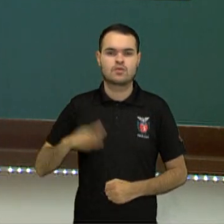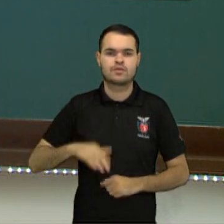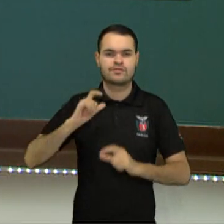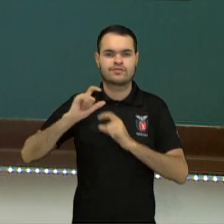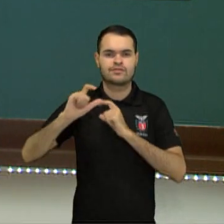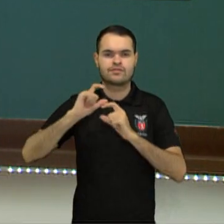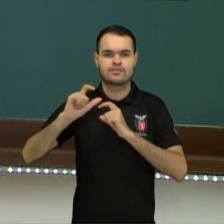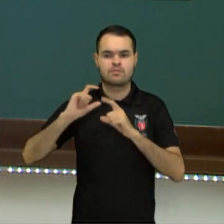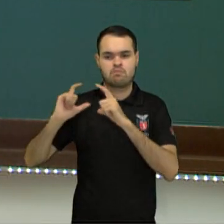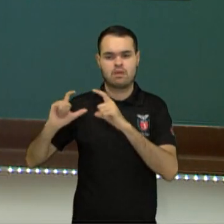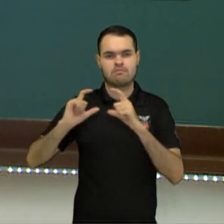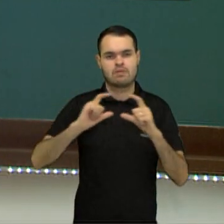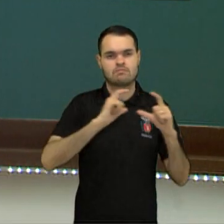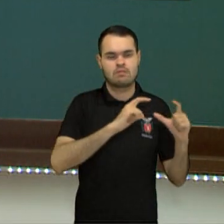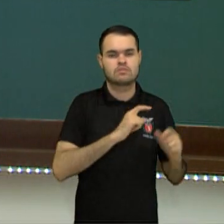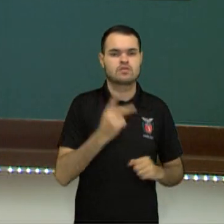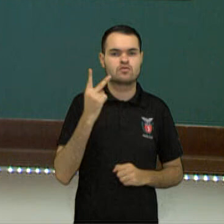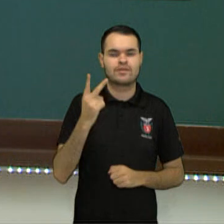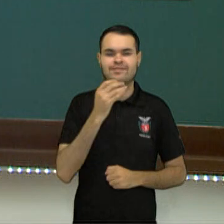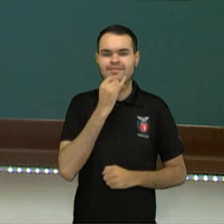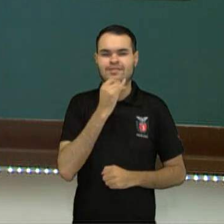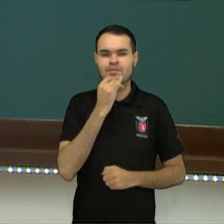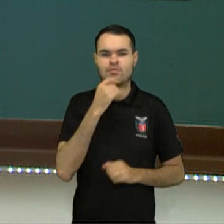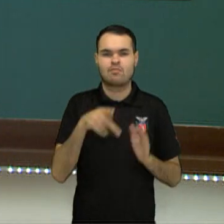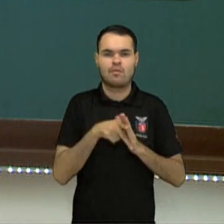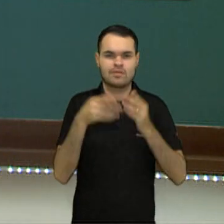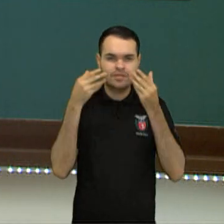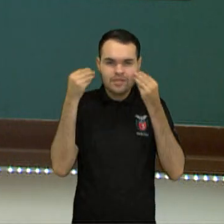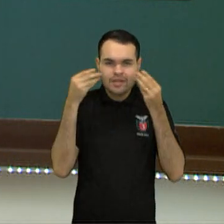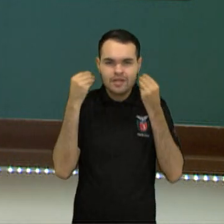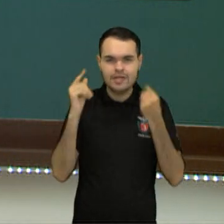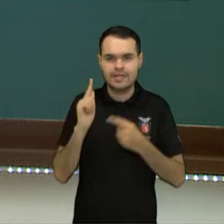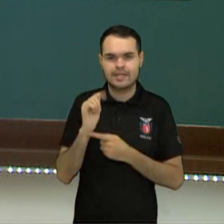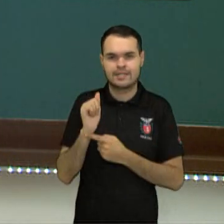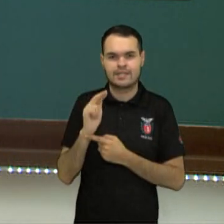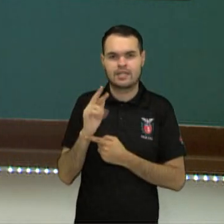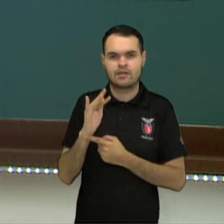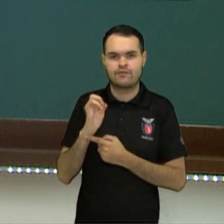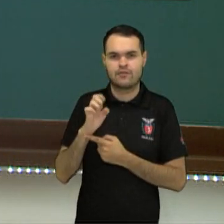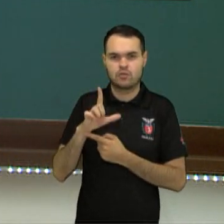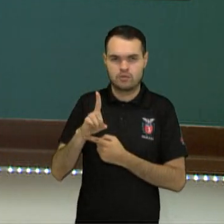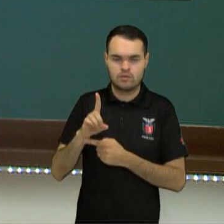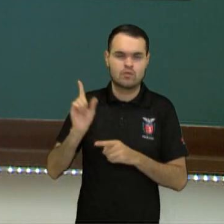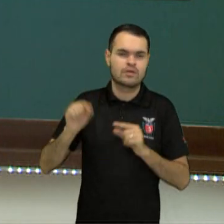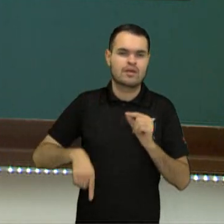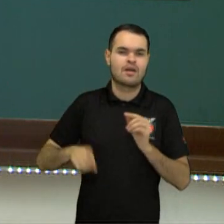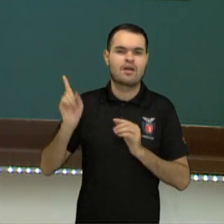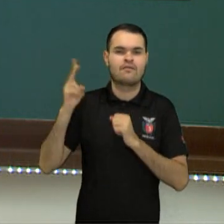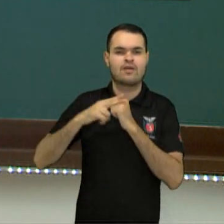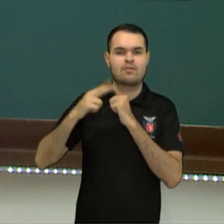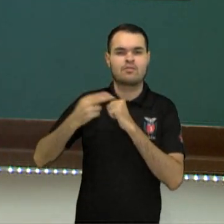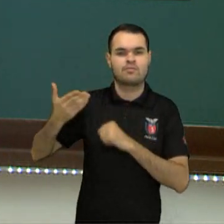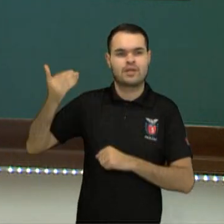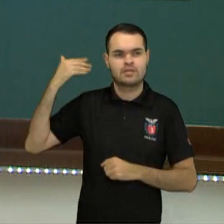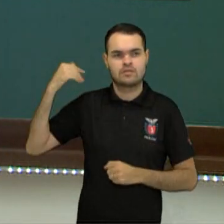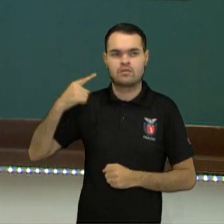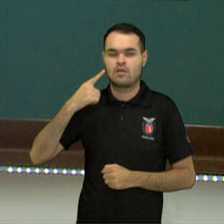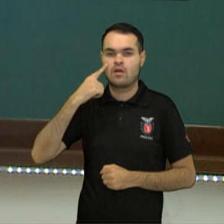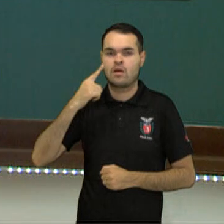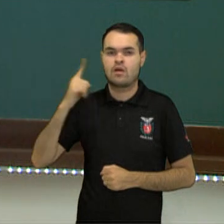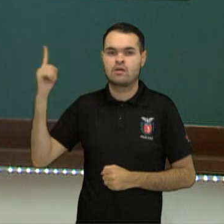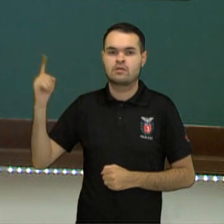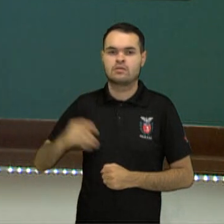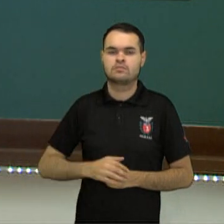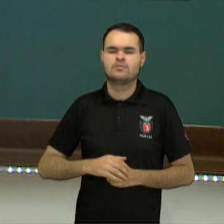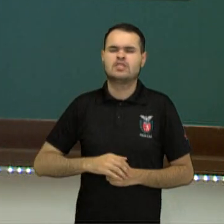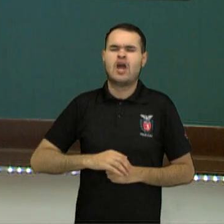vocês dois exemplos de duas tirinhas do Garfield, dele utilizando justamente aqui verbos no passado. Olha só, aqui ele está